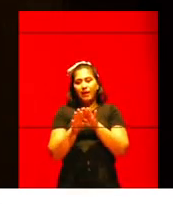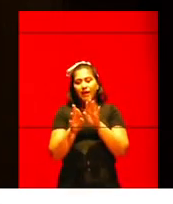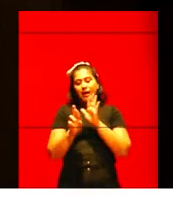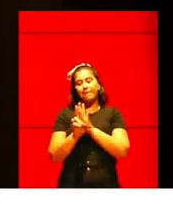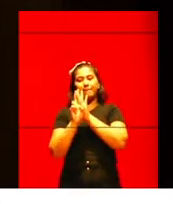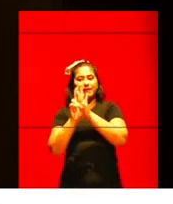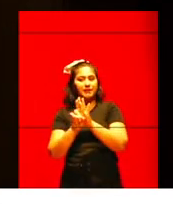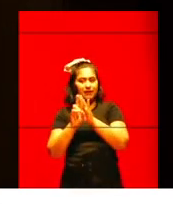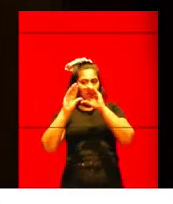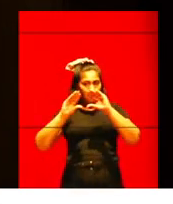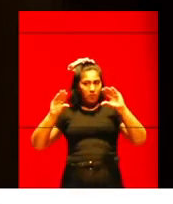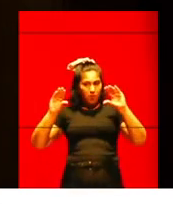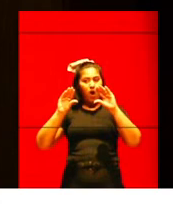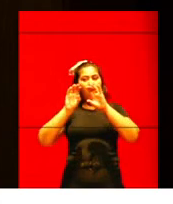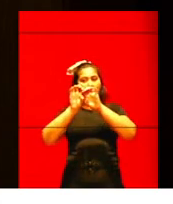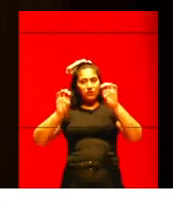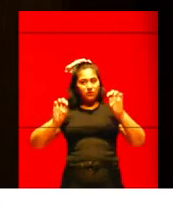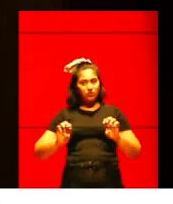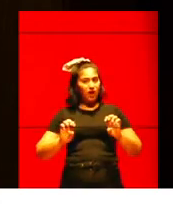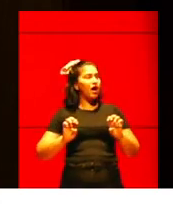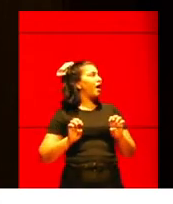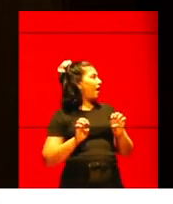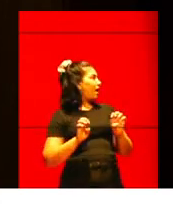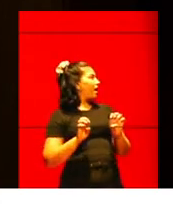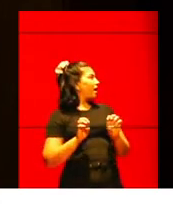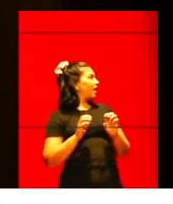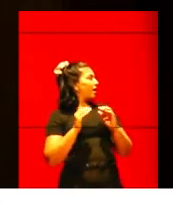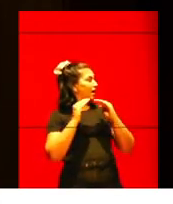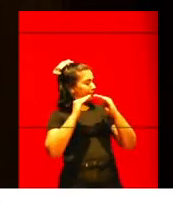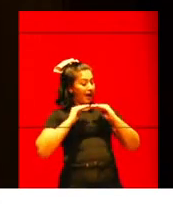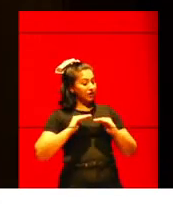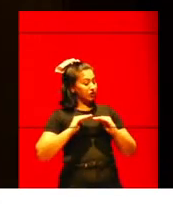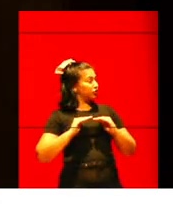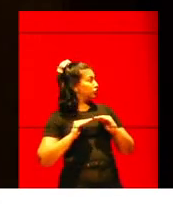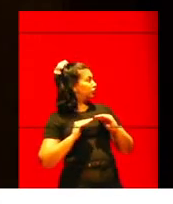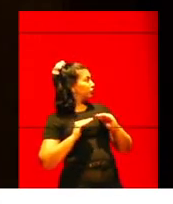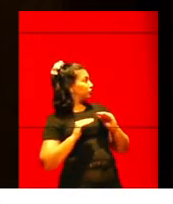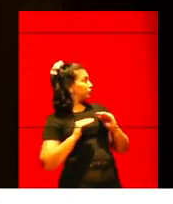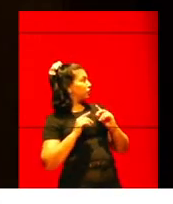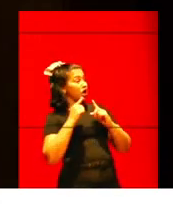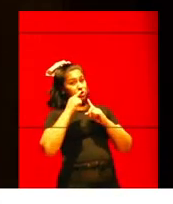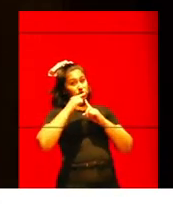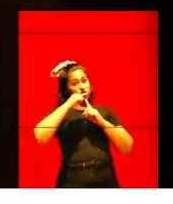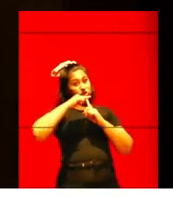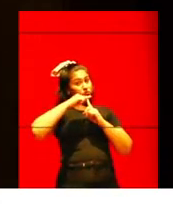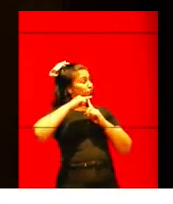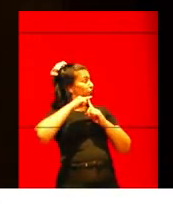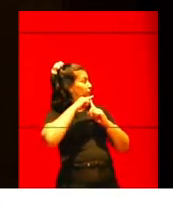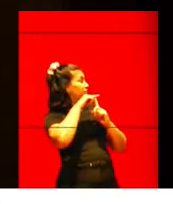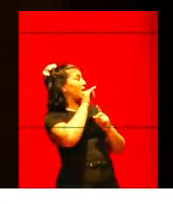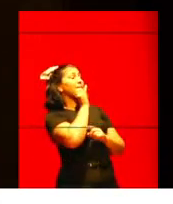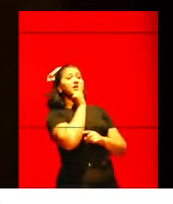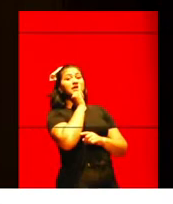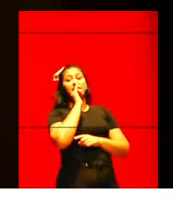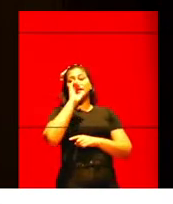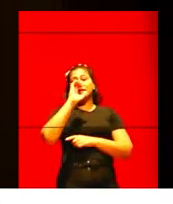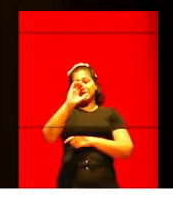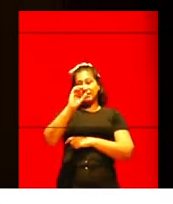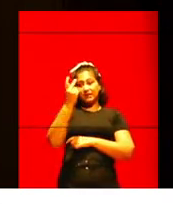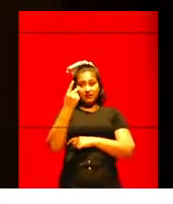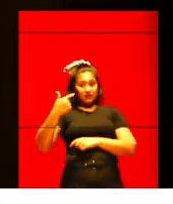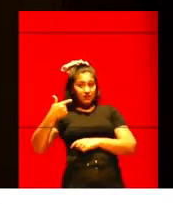representar aquela fórmula estrutural, está na parte de baixo. Olha só. Essa cadeia, ela tem 5 carbonos. Vamos começar daqui,